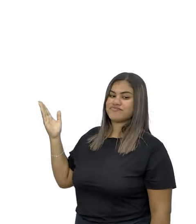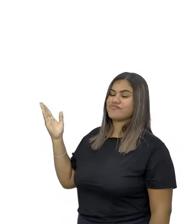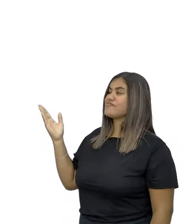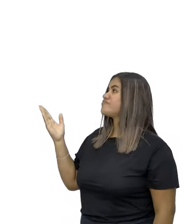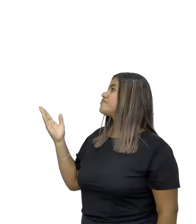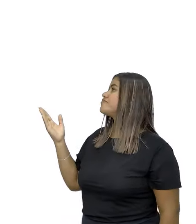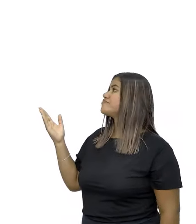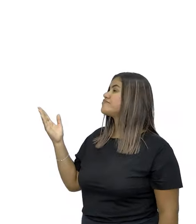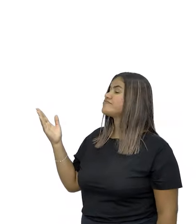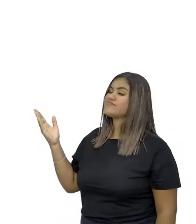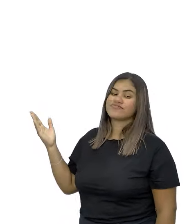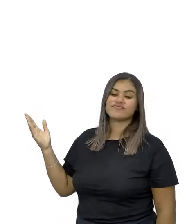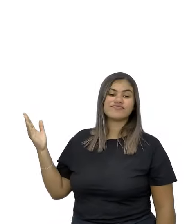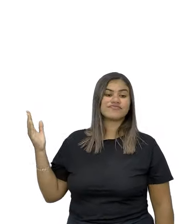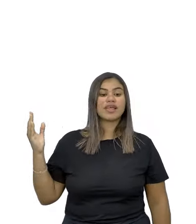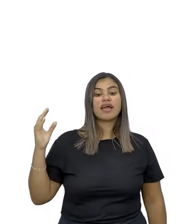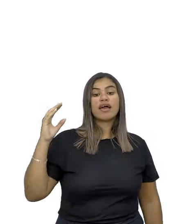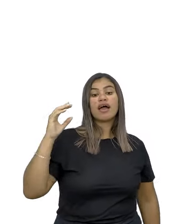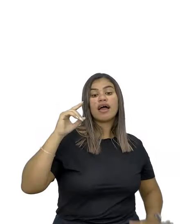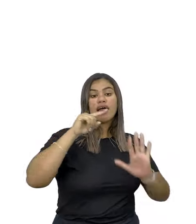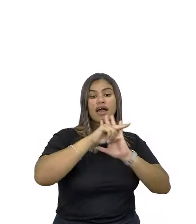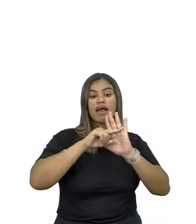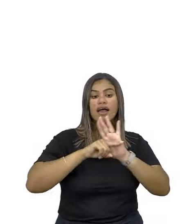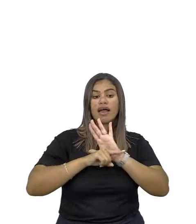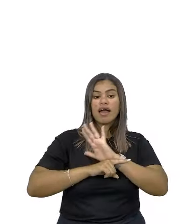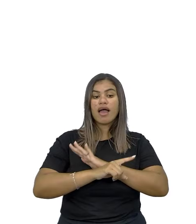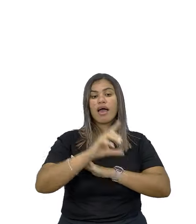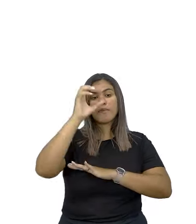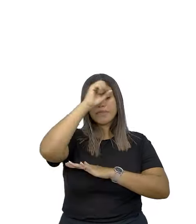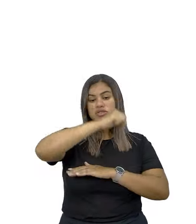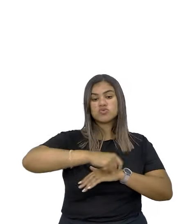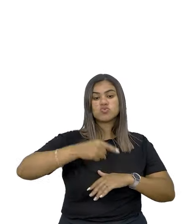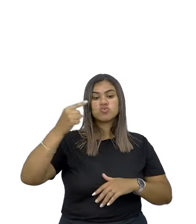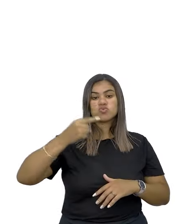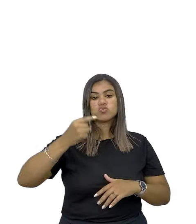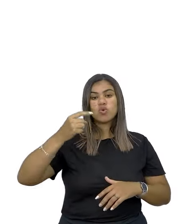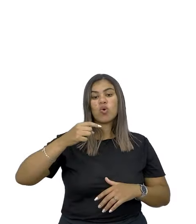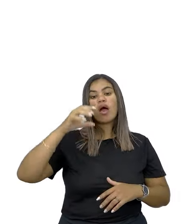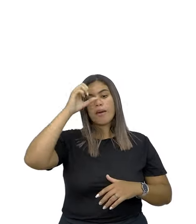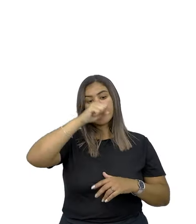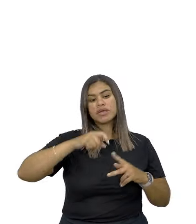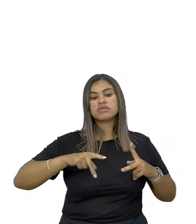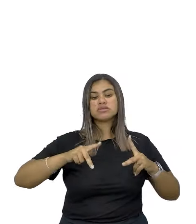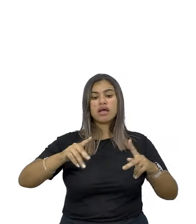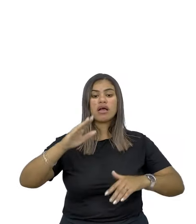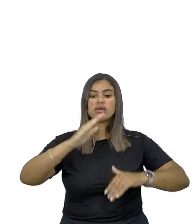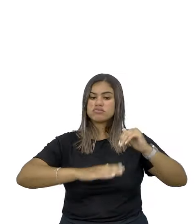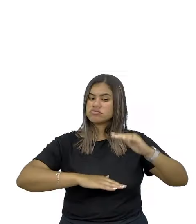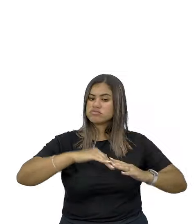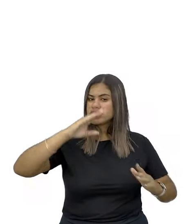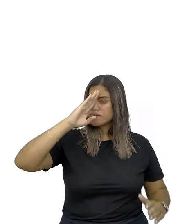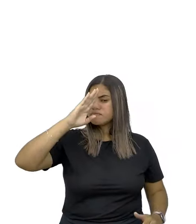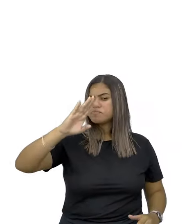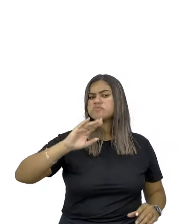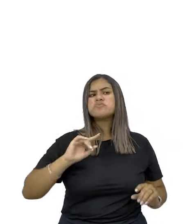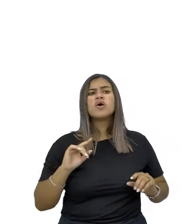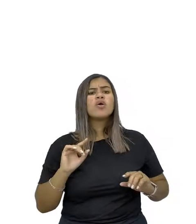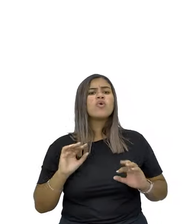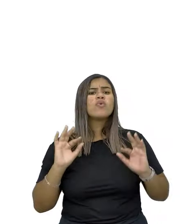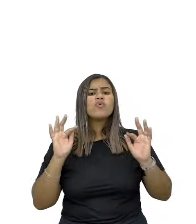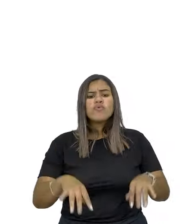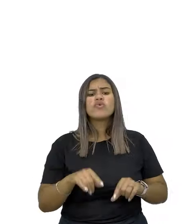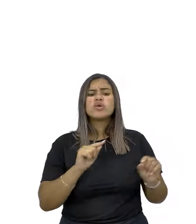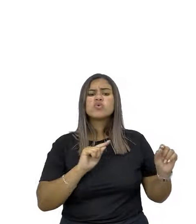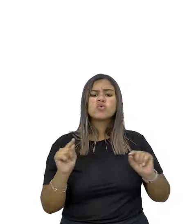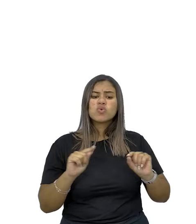de aprendizagem 1, do nosso material Aprender Sempre, vai ficar quais são as habilidades essenciais, o que eu pretendo com essas habilidades